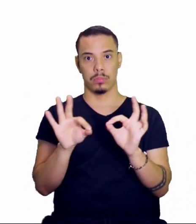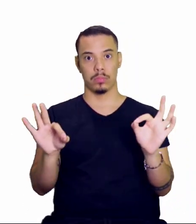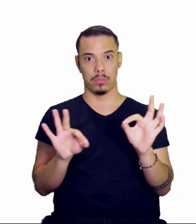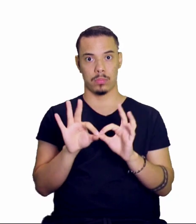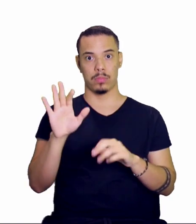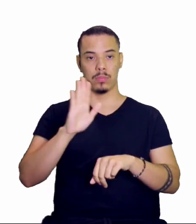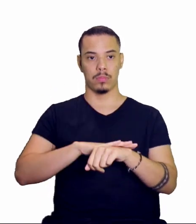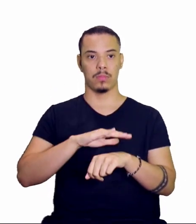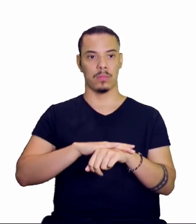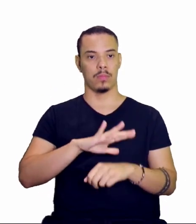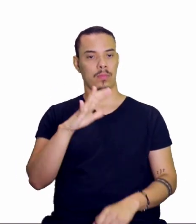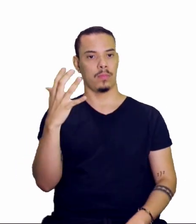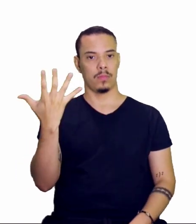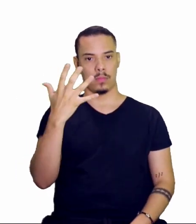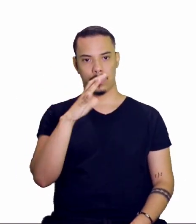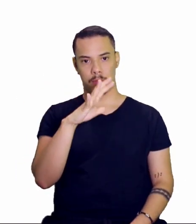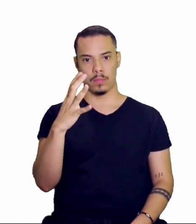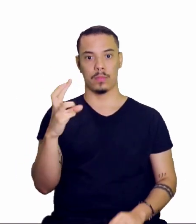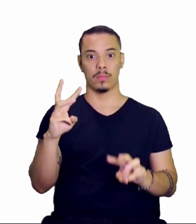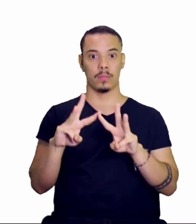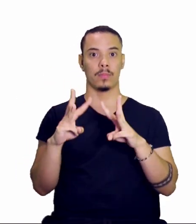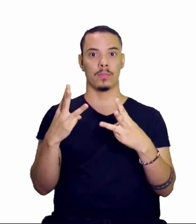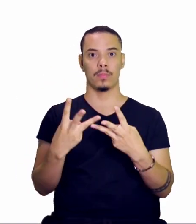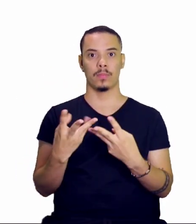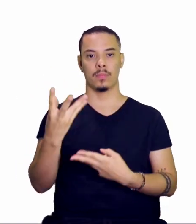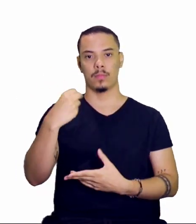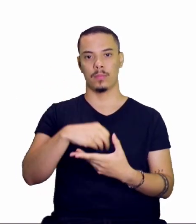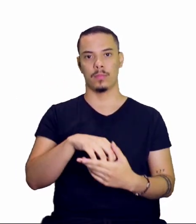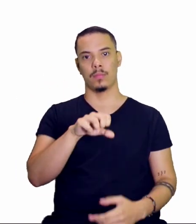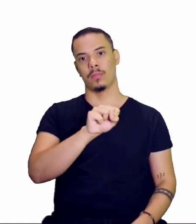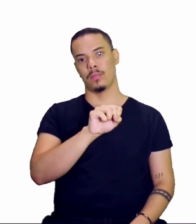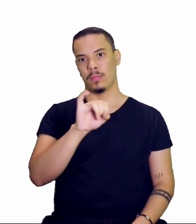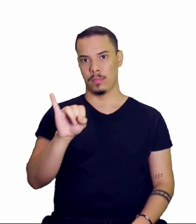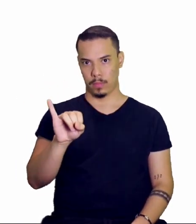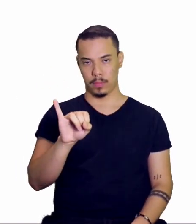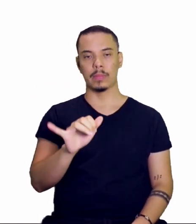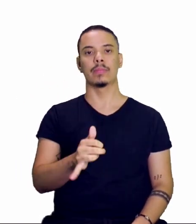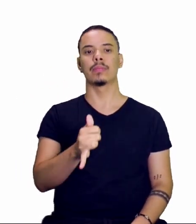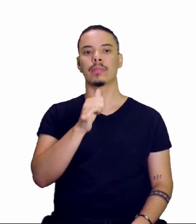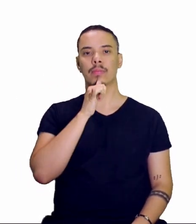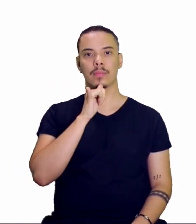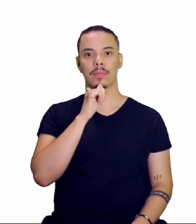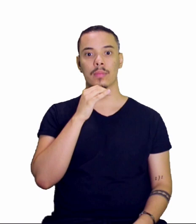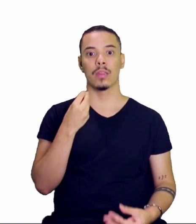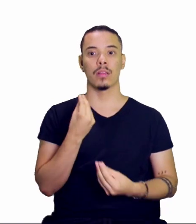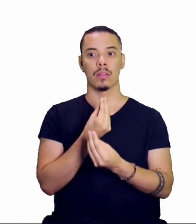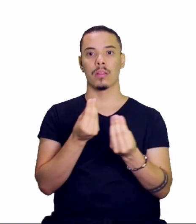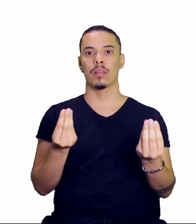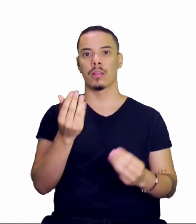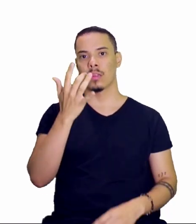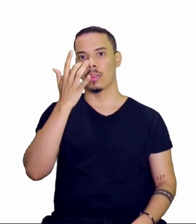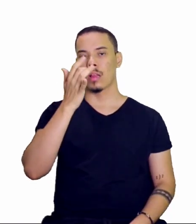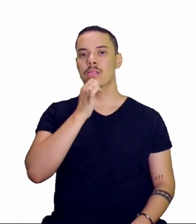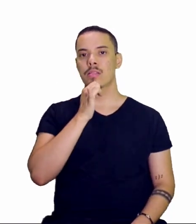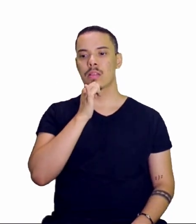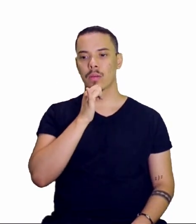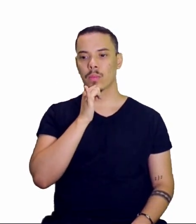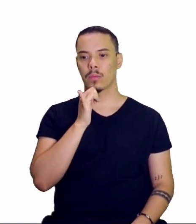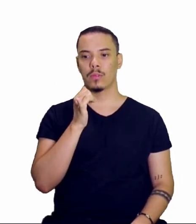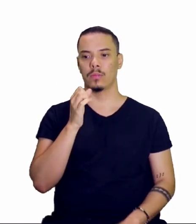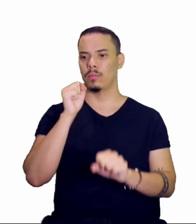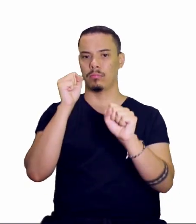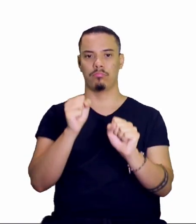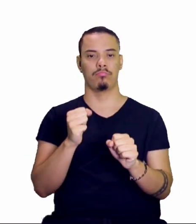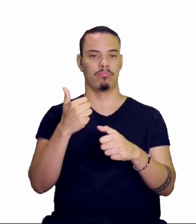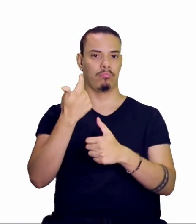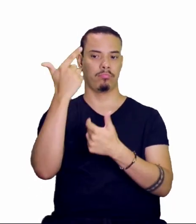de tempo, comprimento e massa na ciência? Aí tá facinho. E para dar um exemplo de cada uma. Nós vamos colocar alguns aqui, mas pode dar outros exemplos,